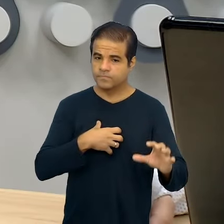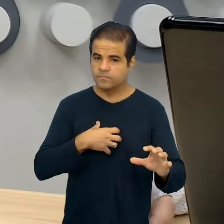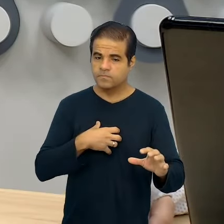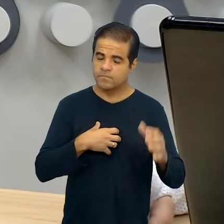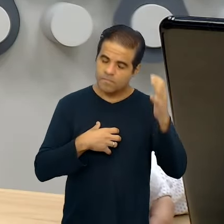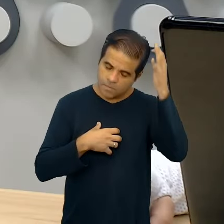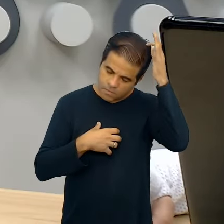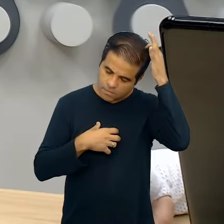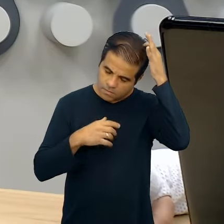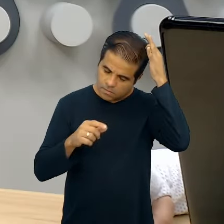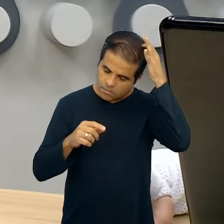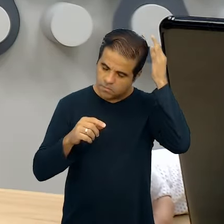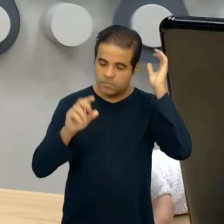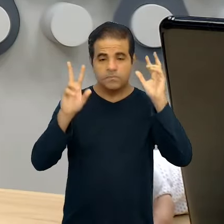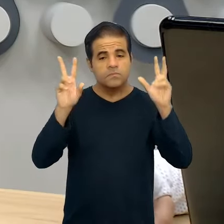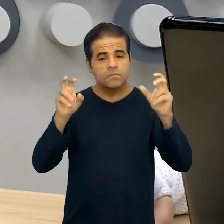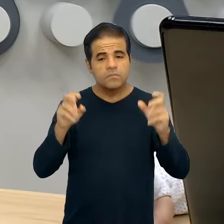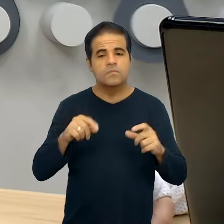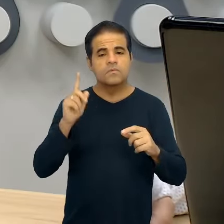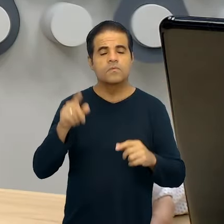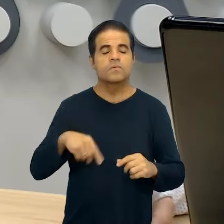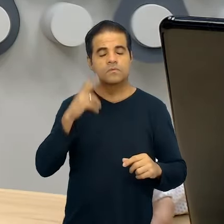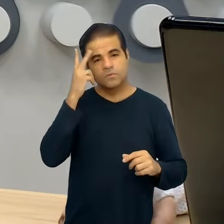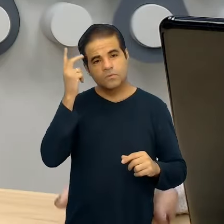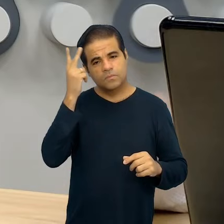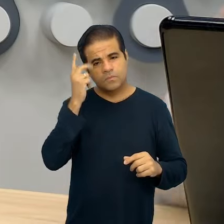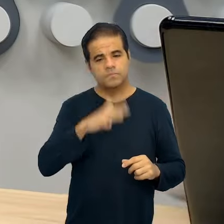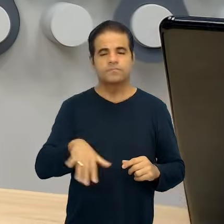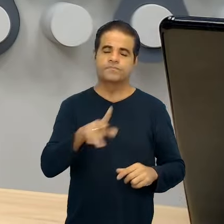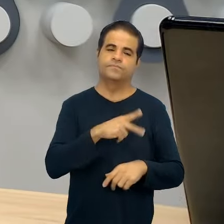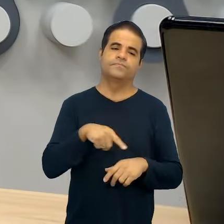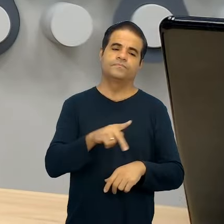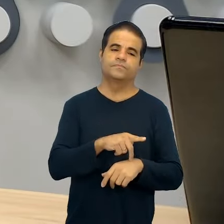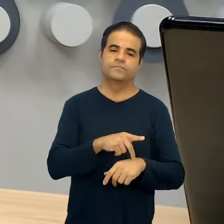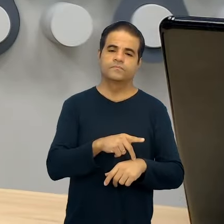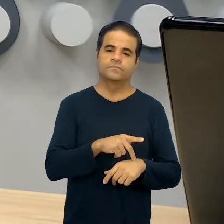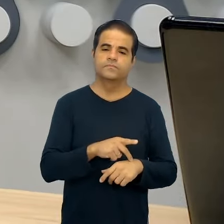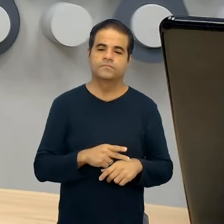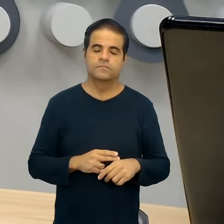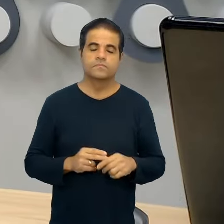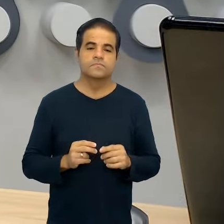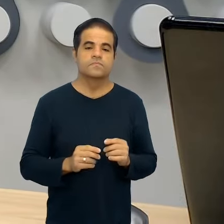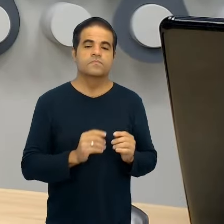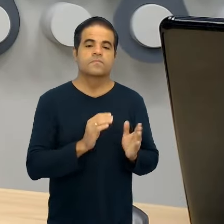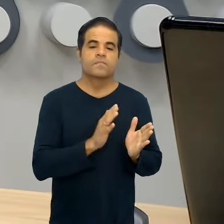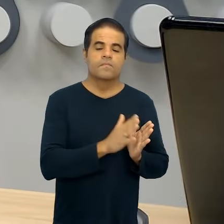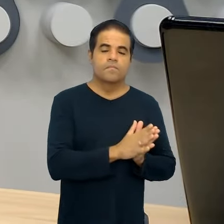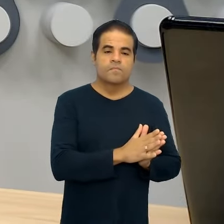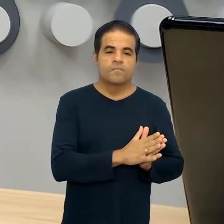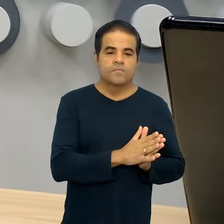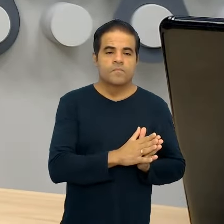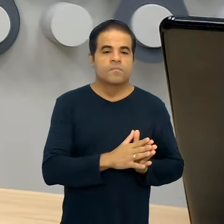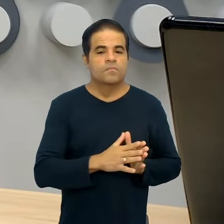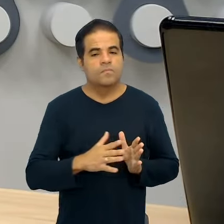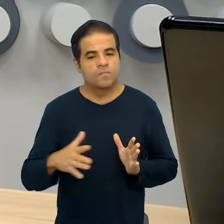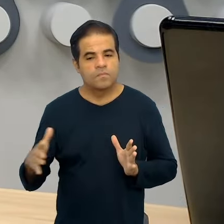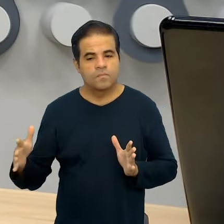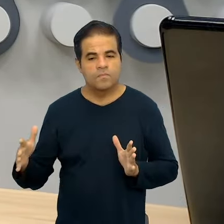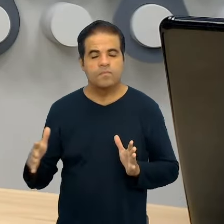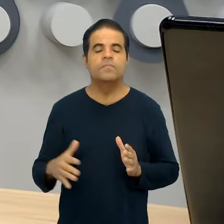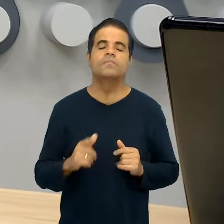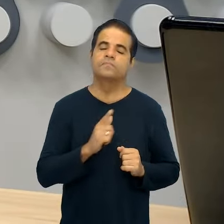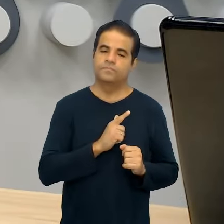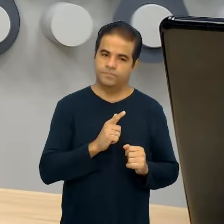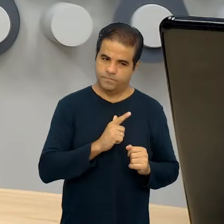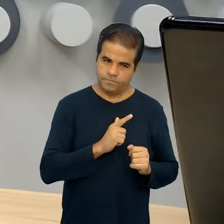empatia, e de um caso que é muito comum nesse país, né, com uma extensão territorial muito grande, e